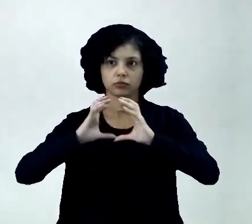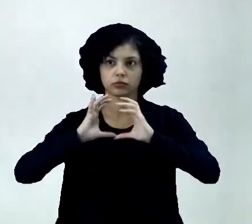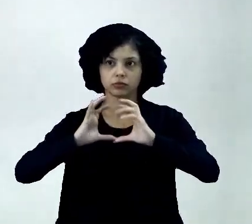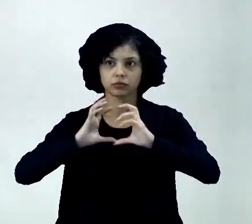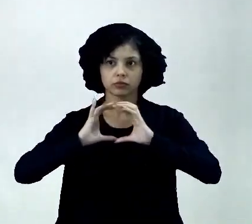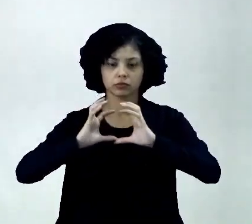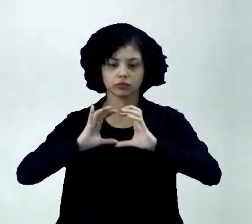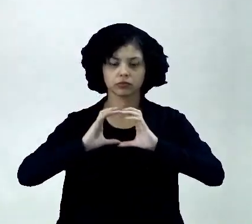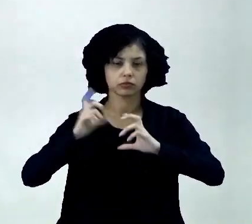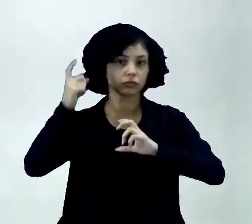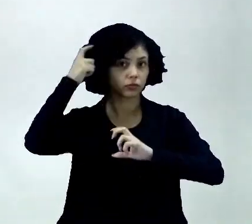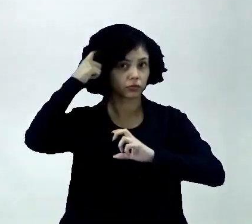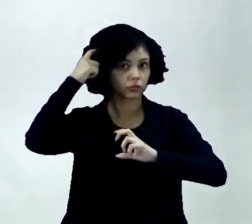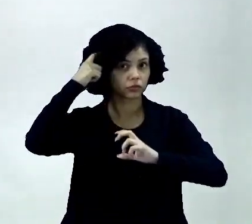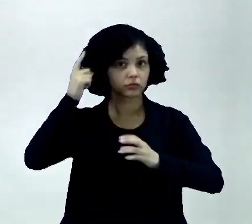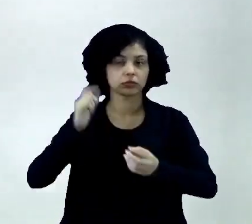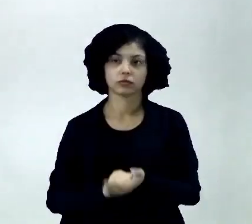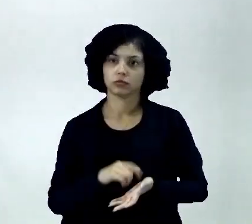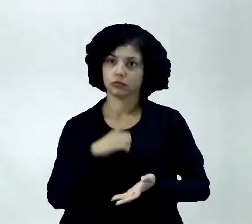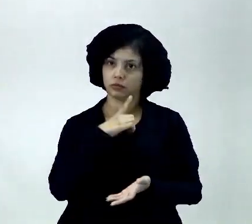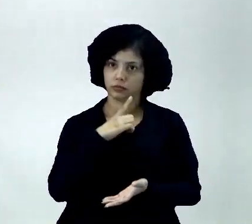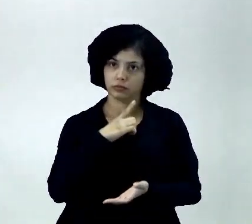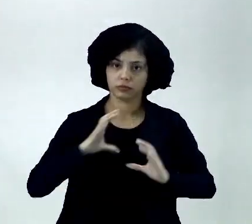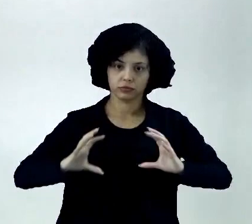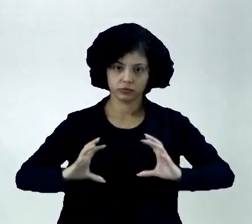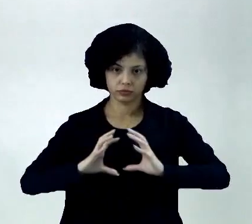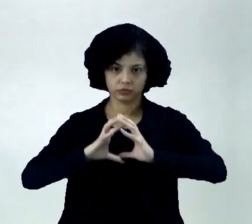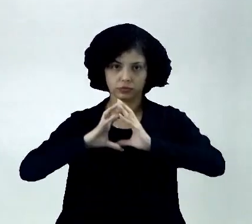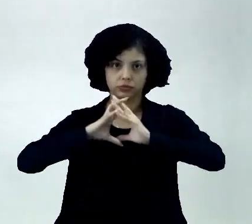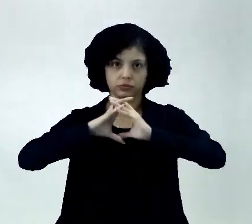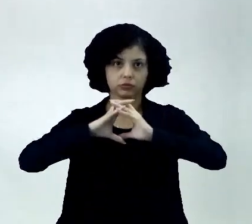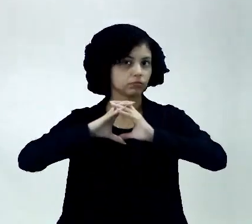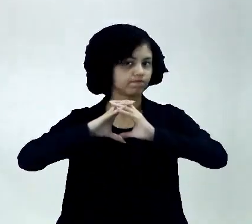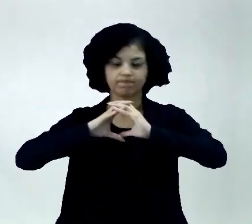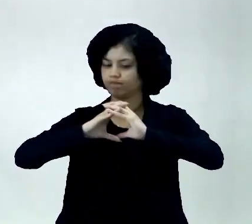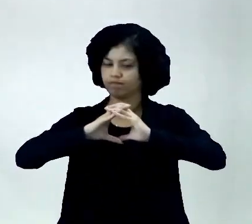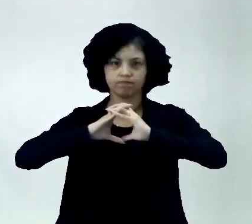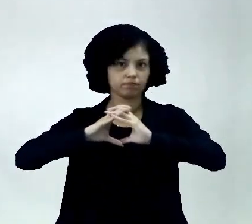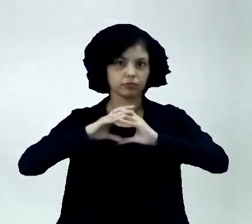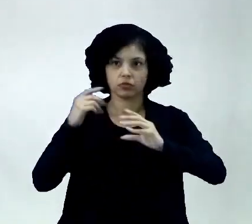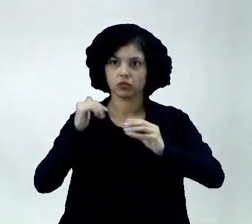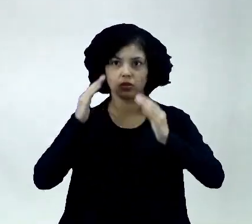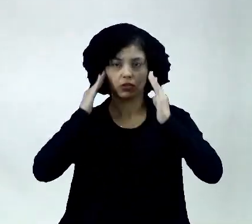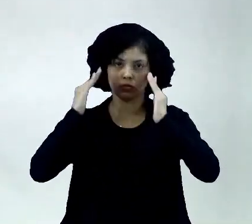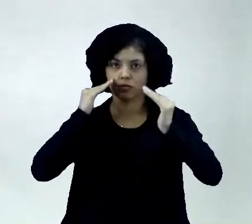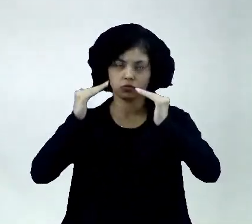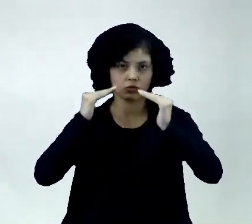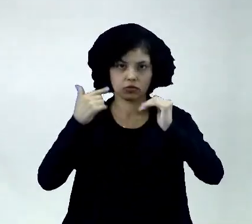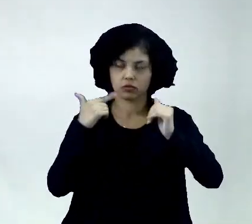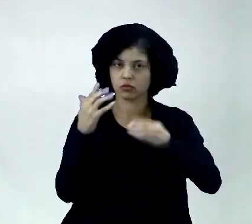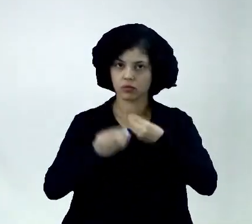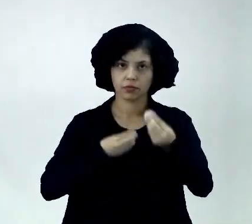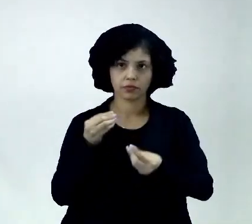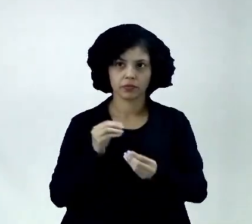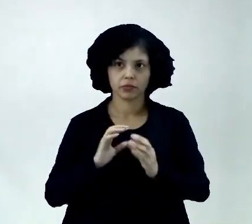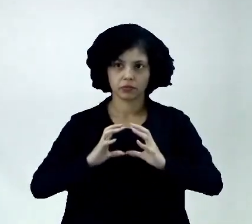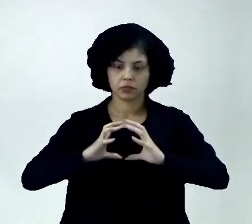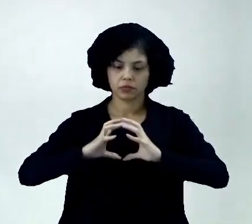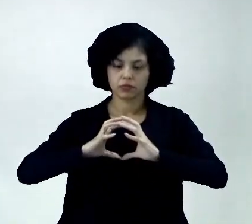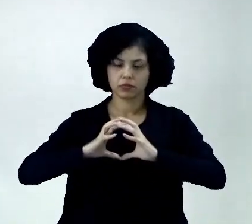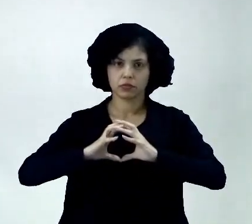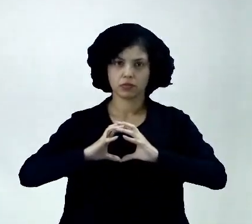estruturas ósseas, que elas são próximas, tem uma articulação ali, só que não permite movimento. Não tem como eu movimentar o meu crânio aqui. O